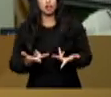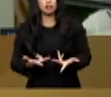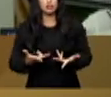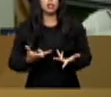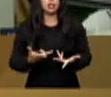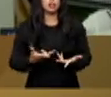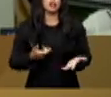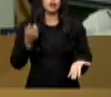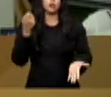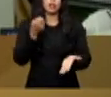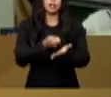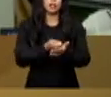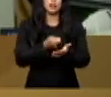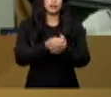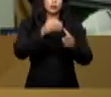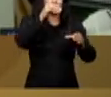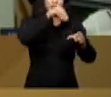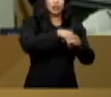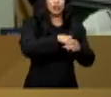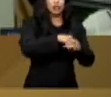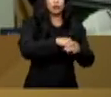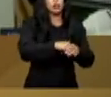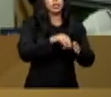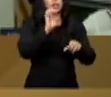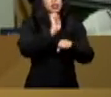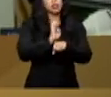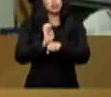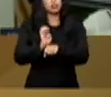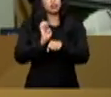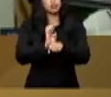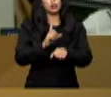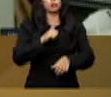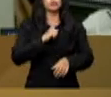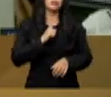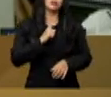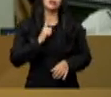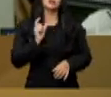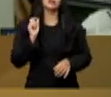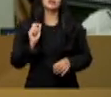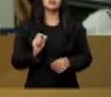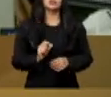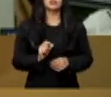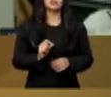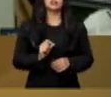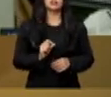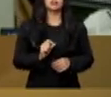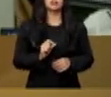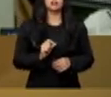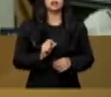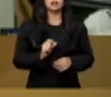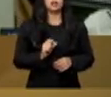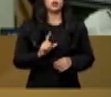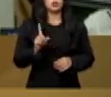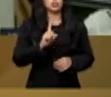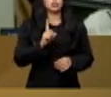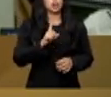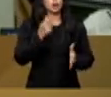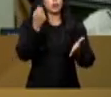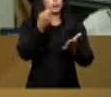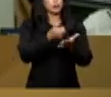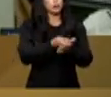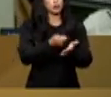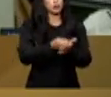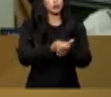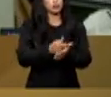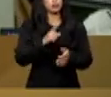interna e a interestadual. Por outro lado, nas situações em que envolvido destinatário não contribuinte, previa a Carta